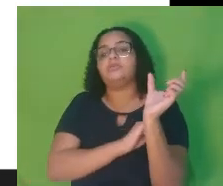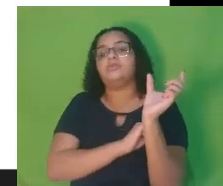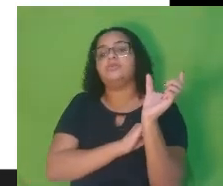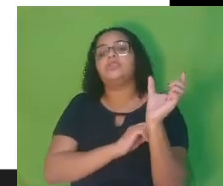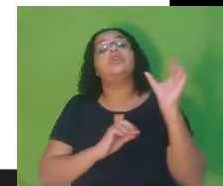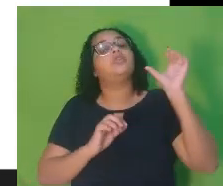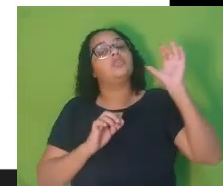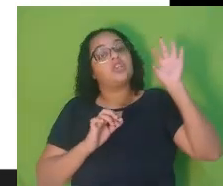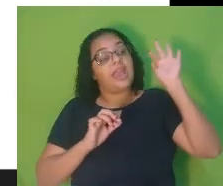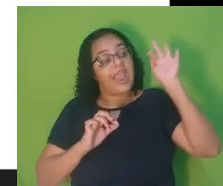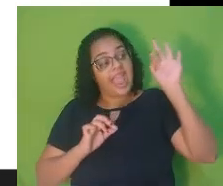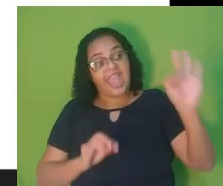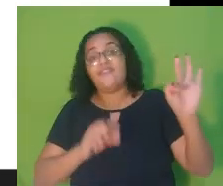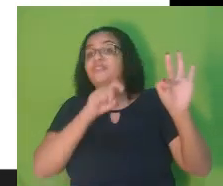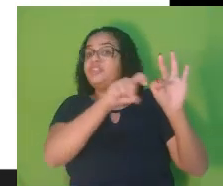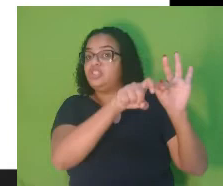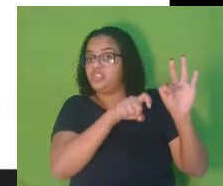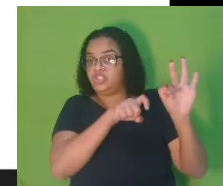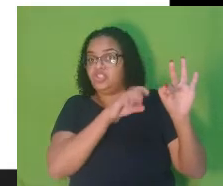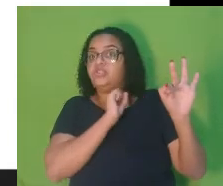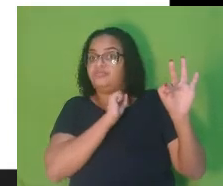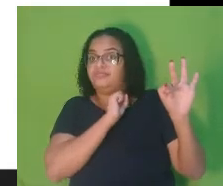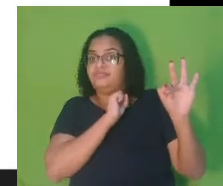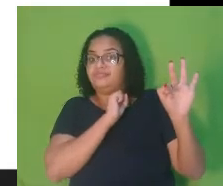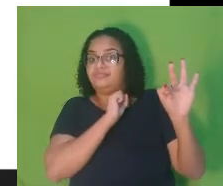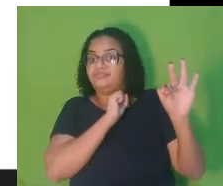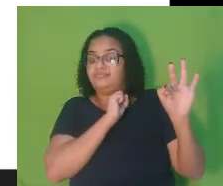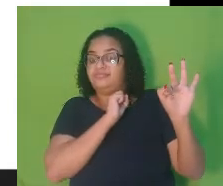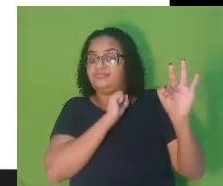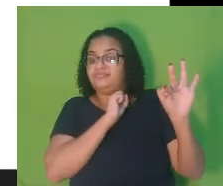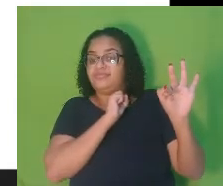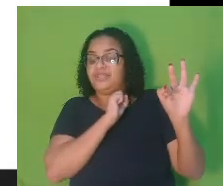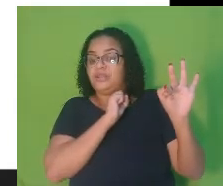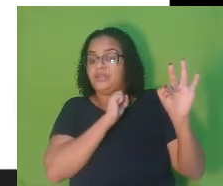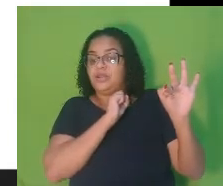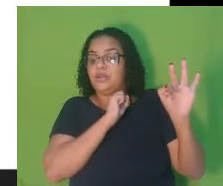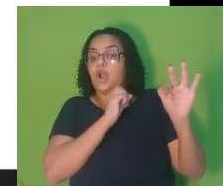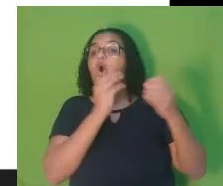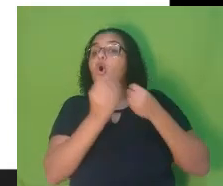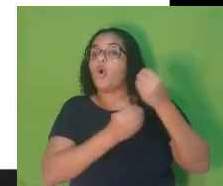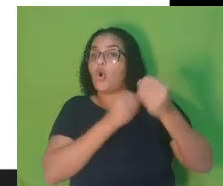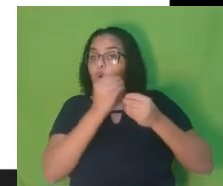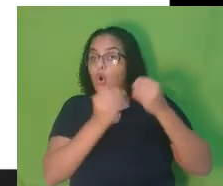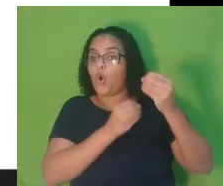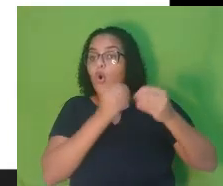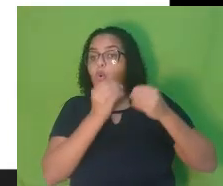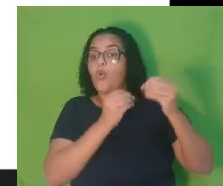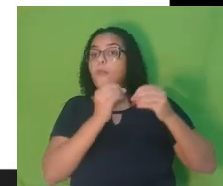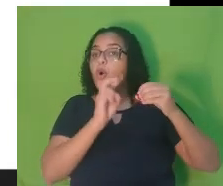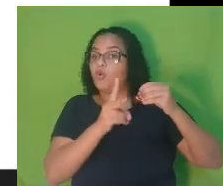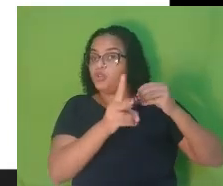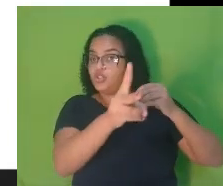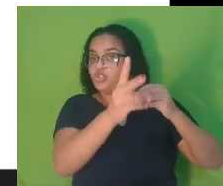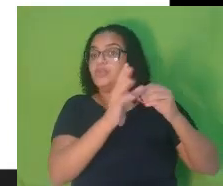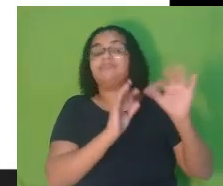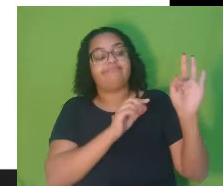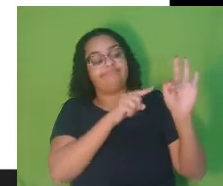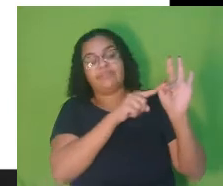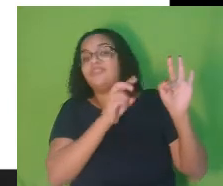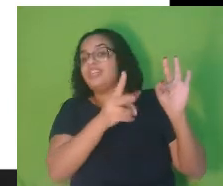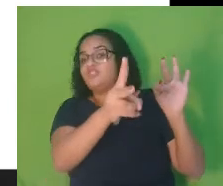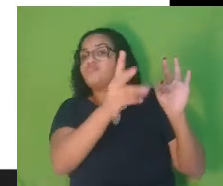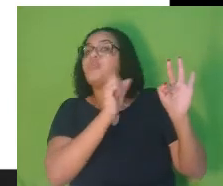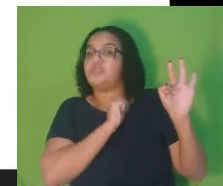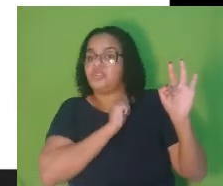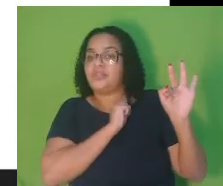esquerdo da equação de f de x Como é uma soma de funções contínuas,